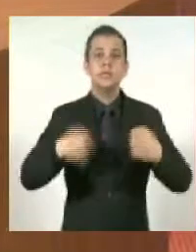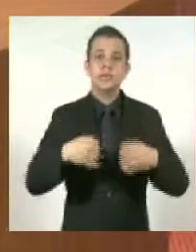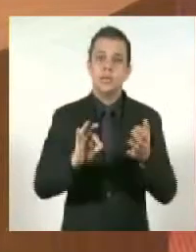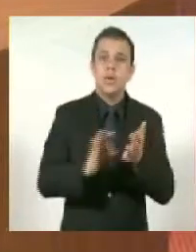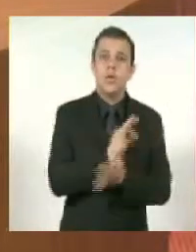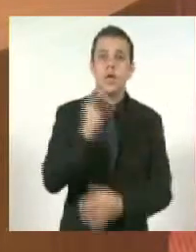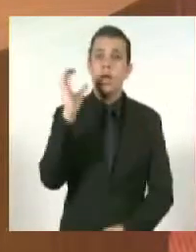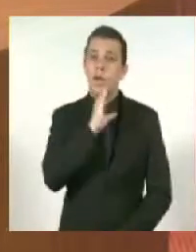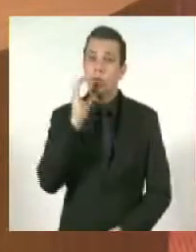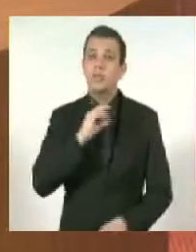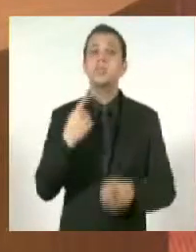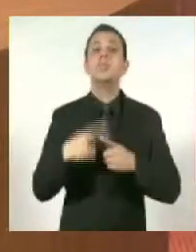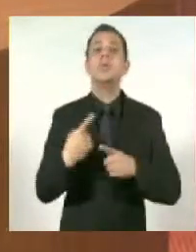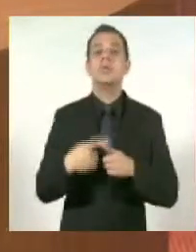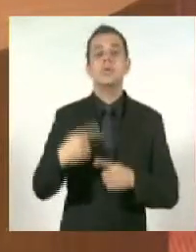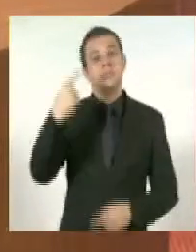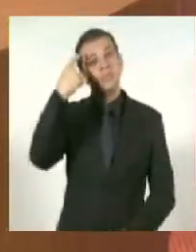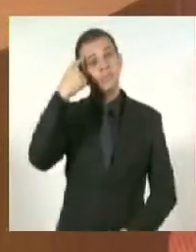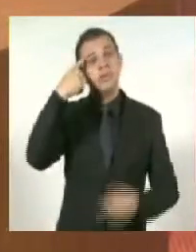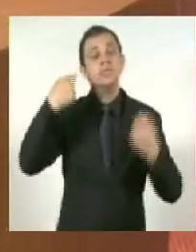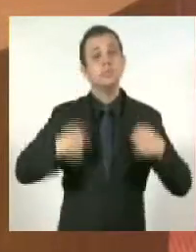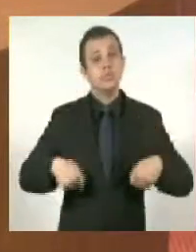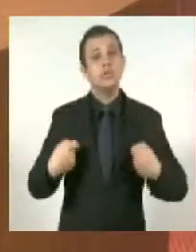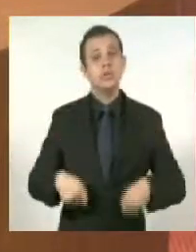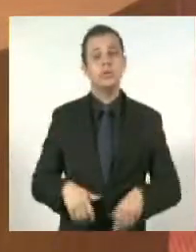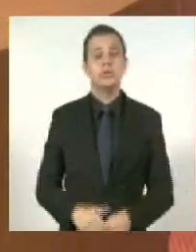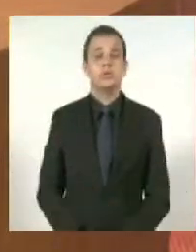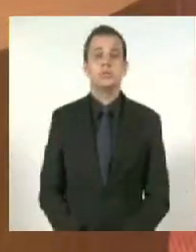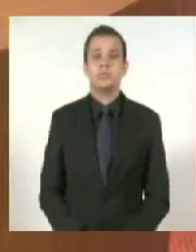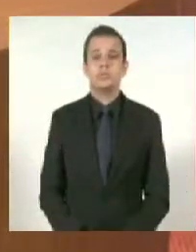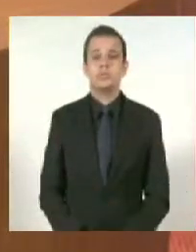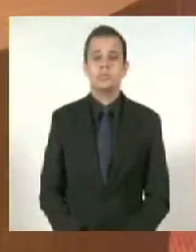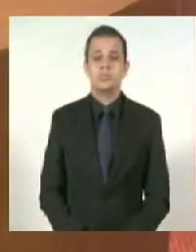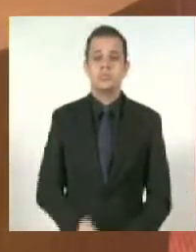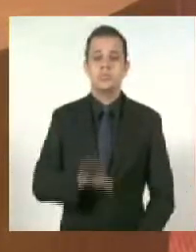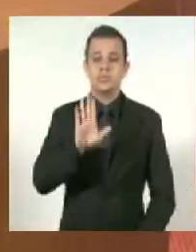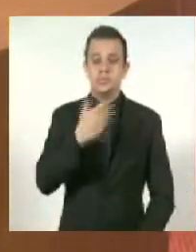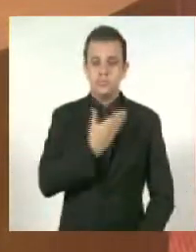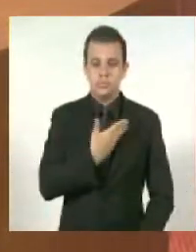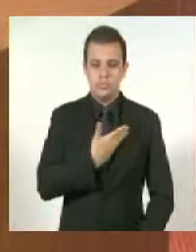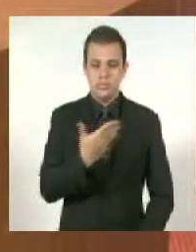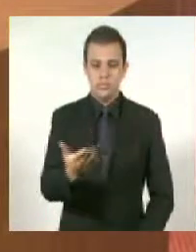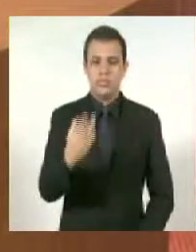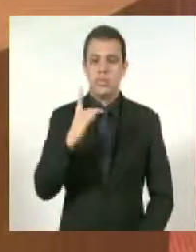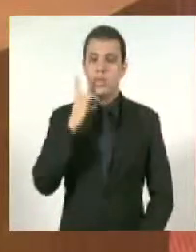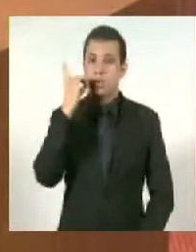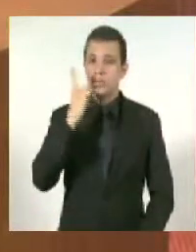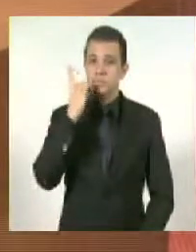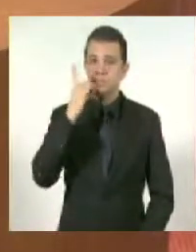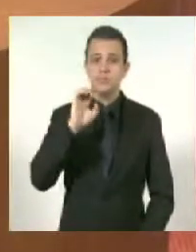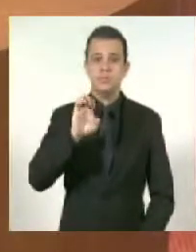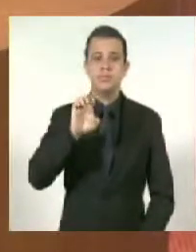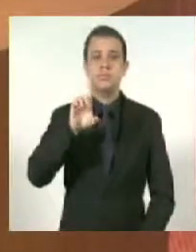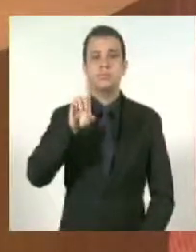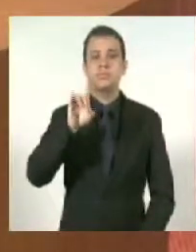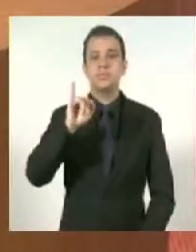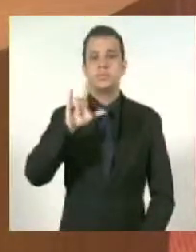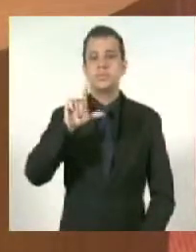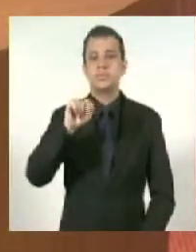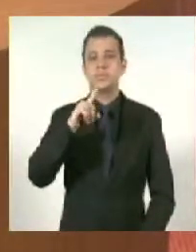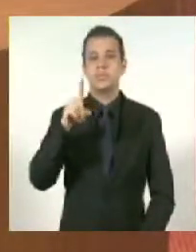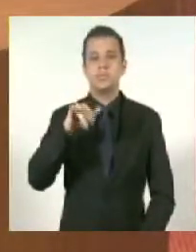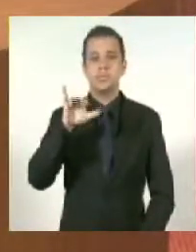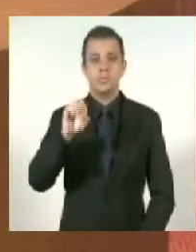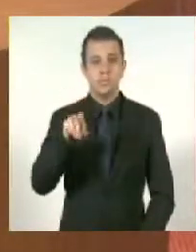necessários. Ao meu amigo, deputado Adilásio, que vem questionando esse assunto do